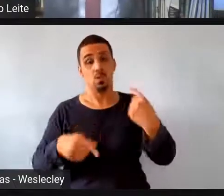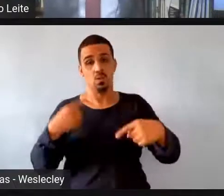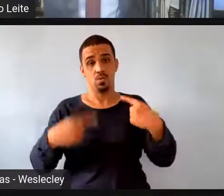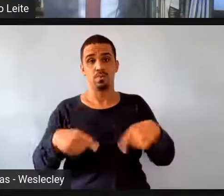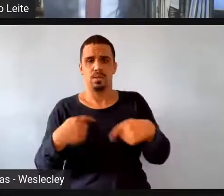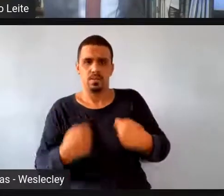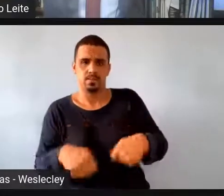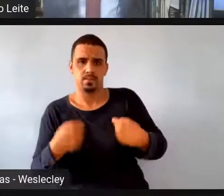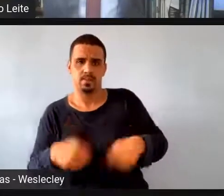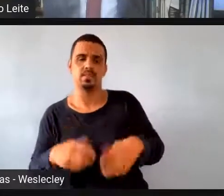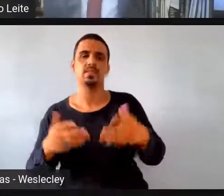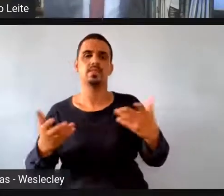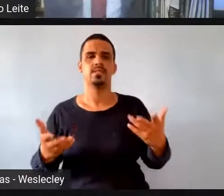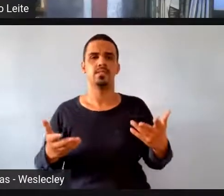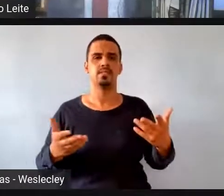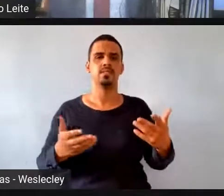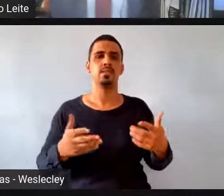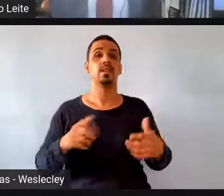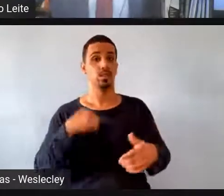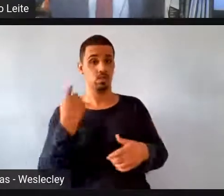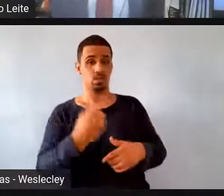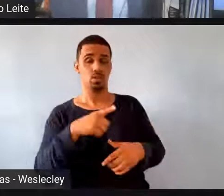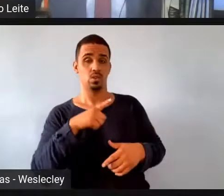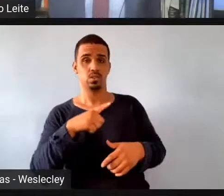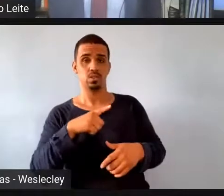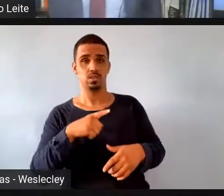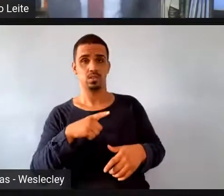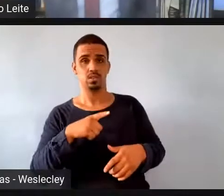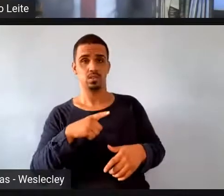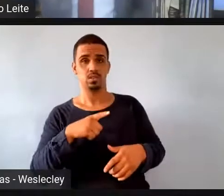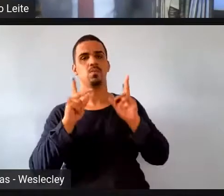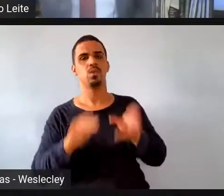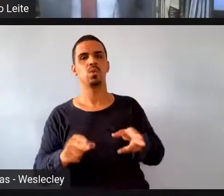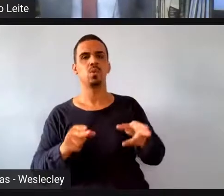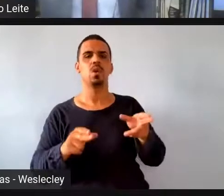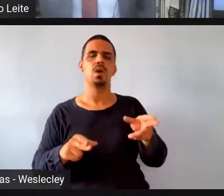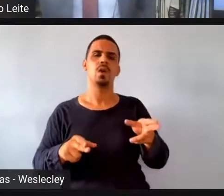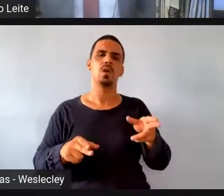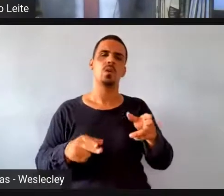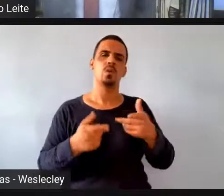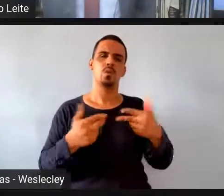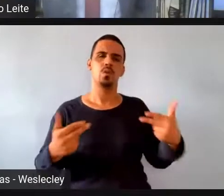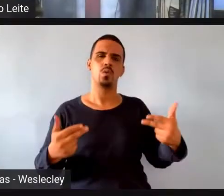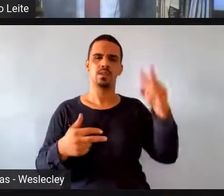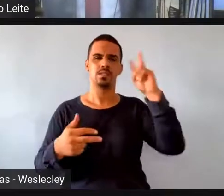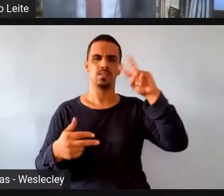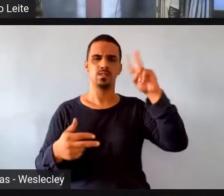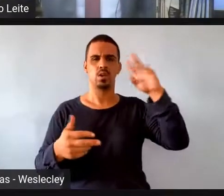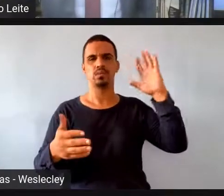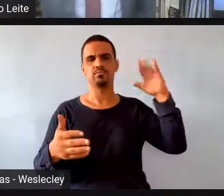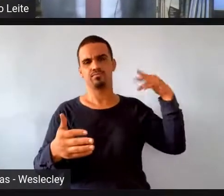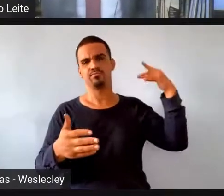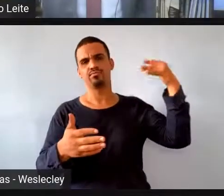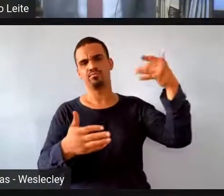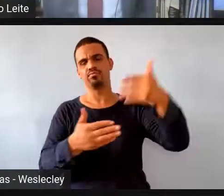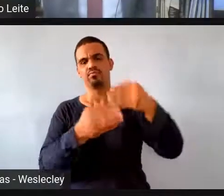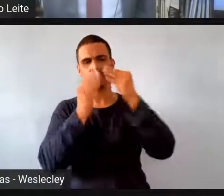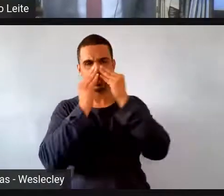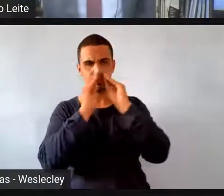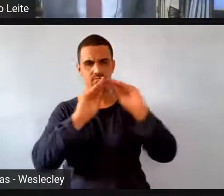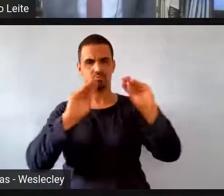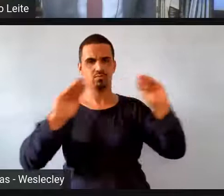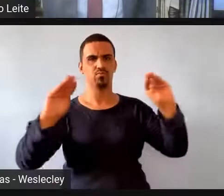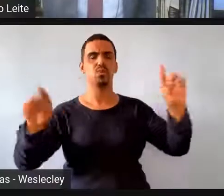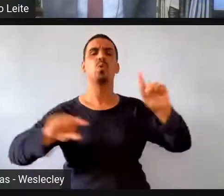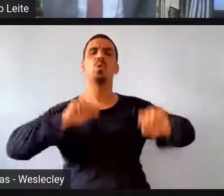porque nós temos, inclusive, como raiz de exclusões históricas da política, da própria